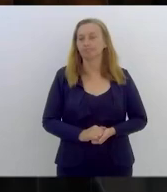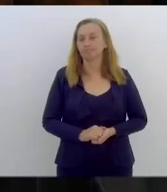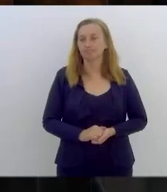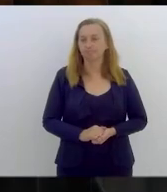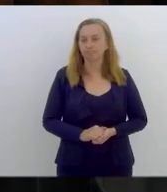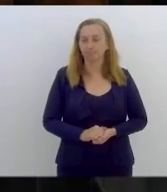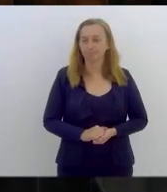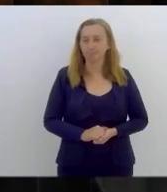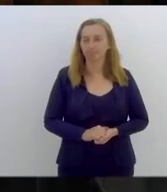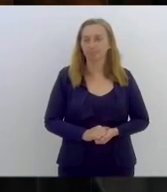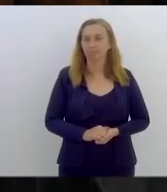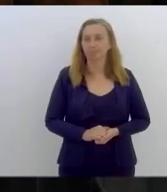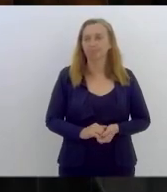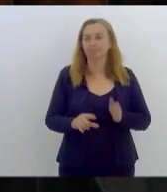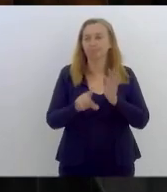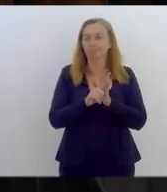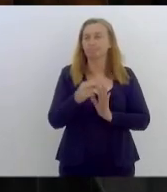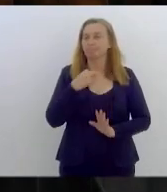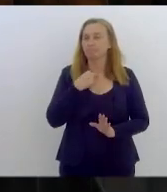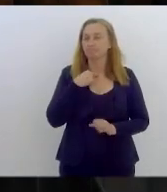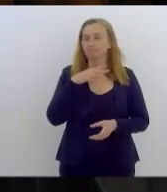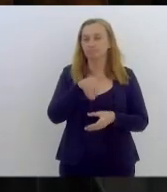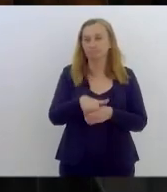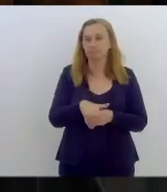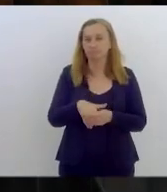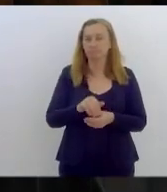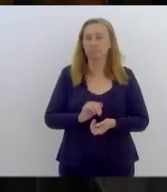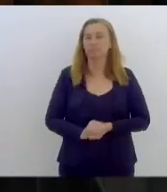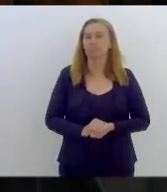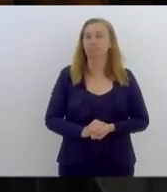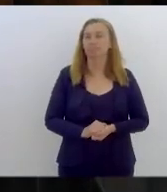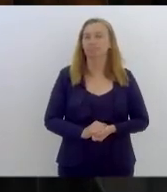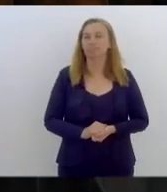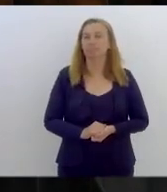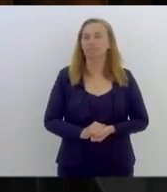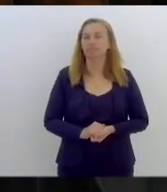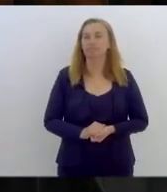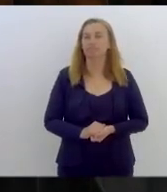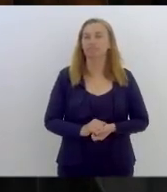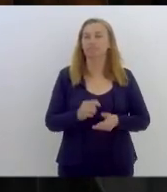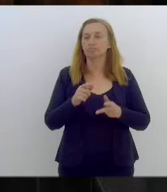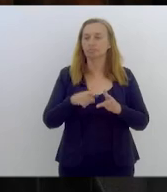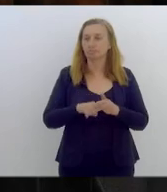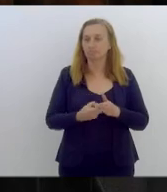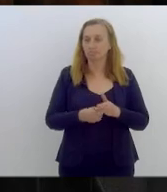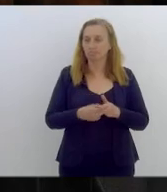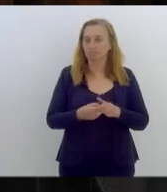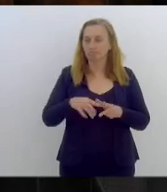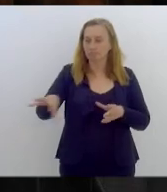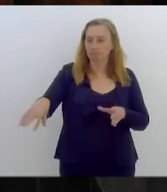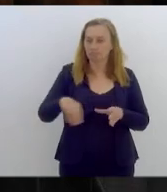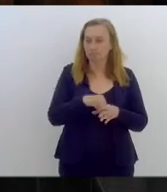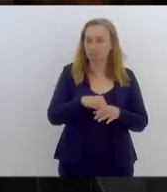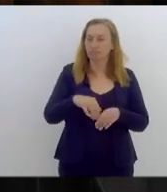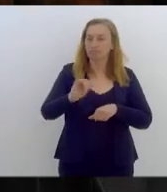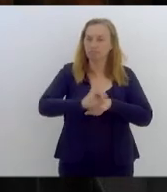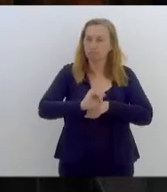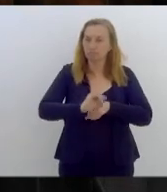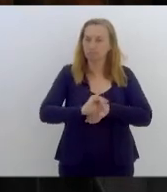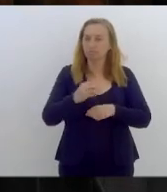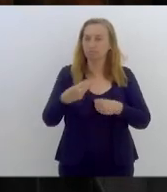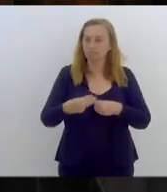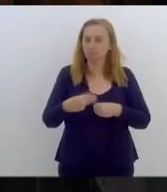esta lei não poderia ser votada enquanto não incluísse o município da capital Então essa lei também